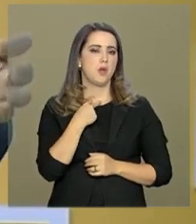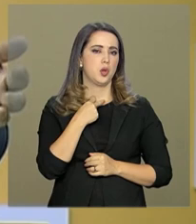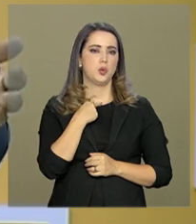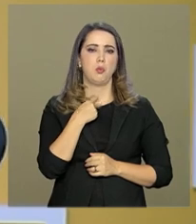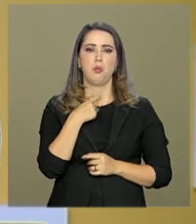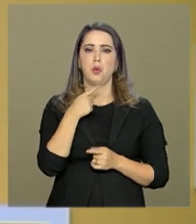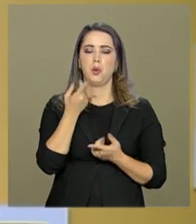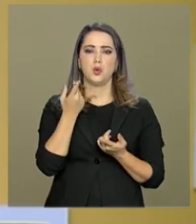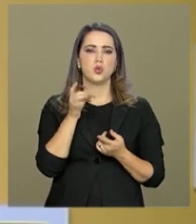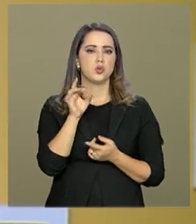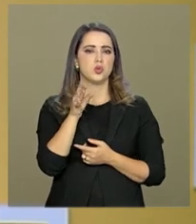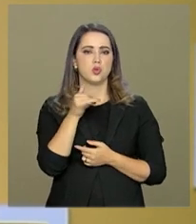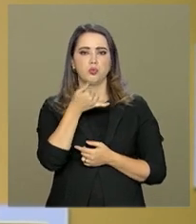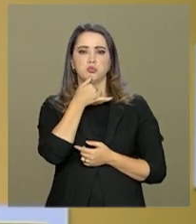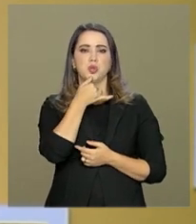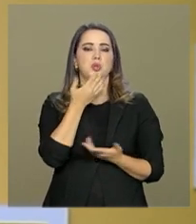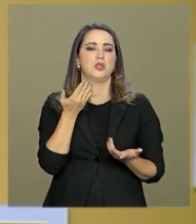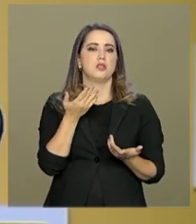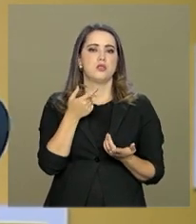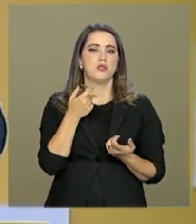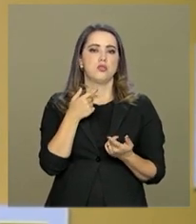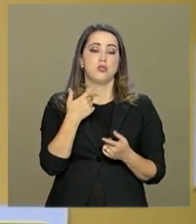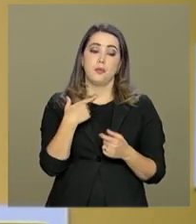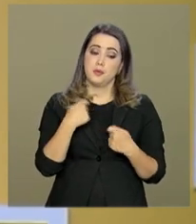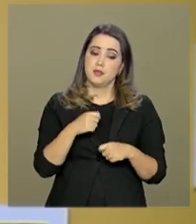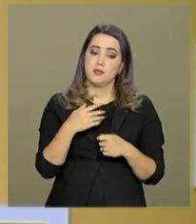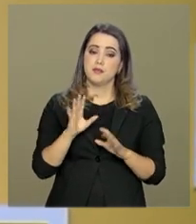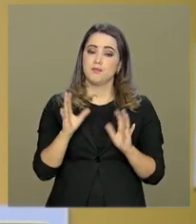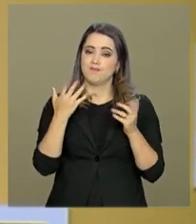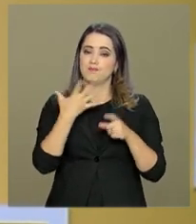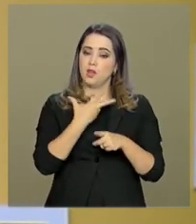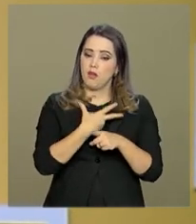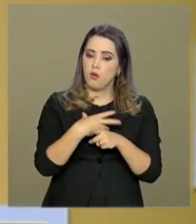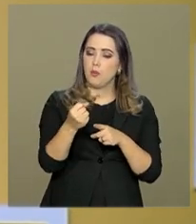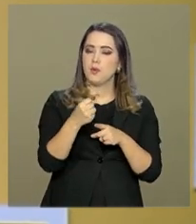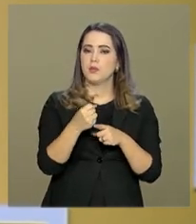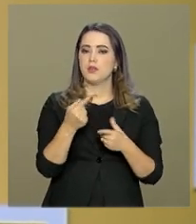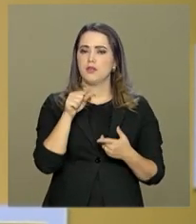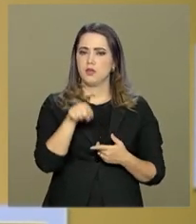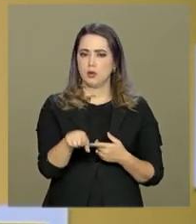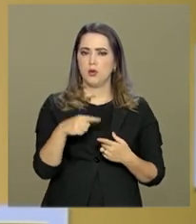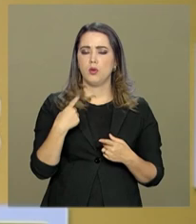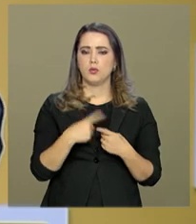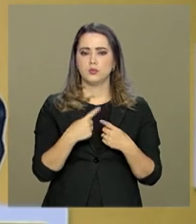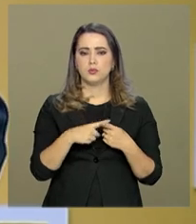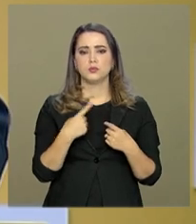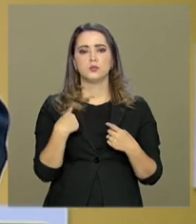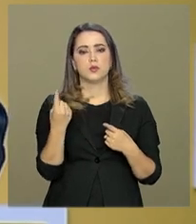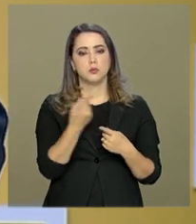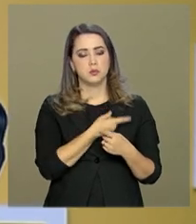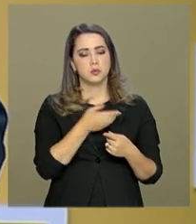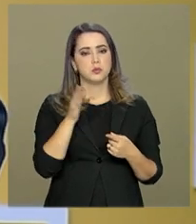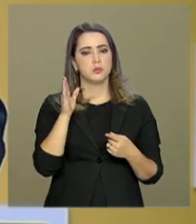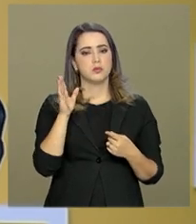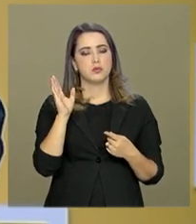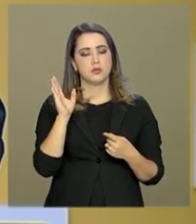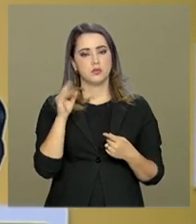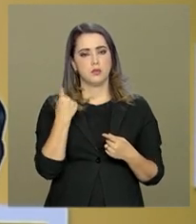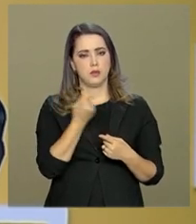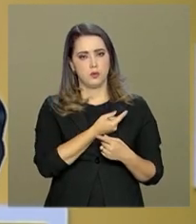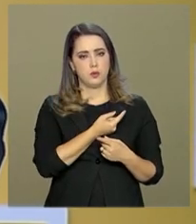muito porque você não vai ganhar então eu comemora esse plano safra por por esses motivos por nós